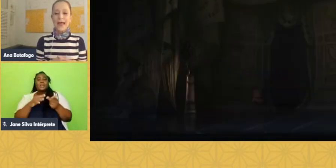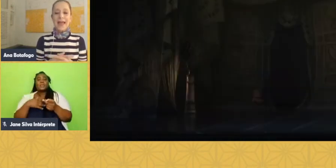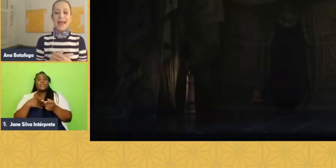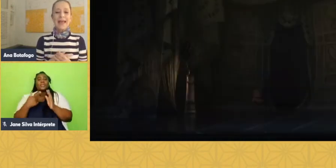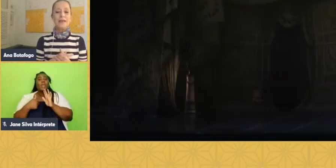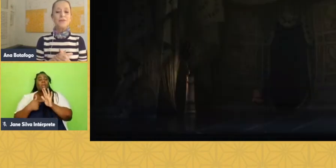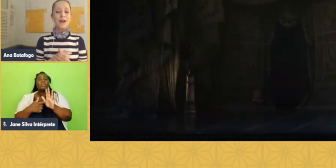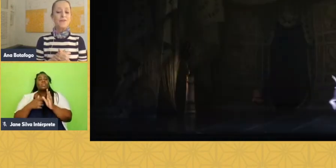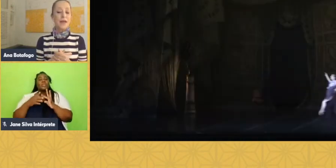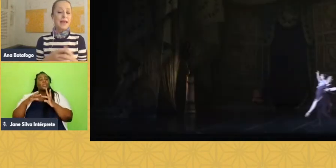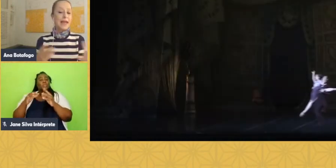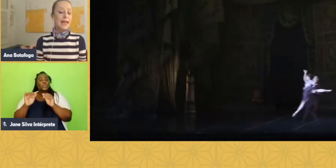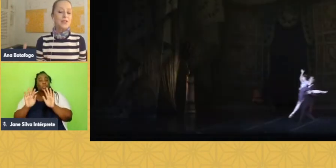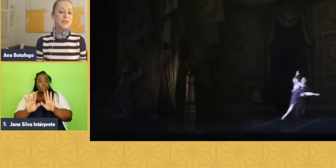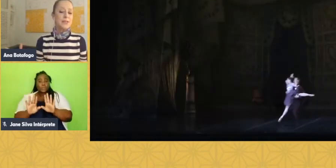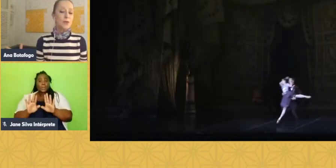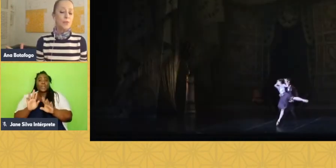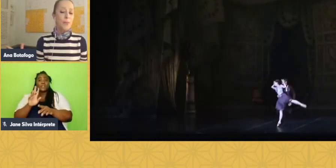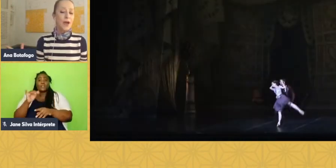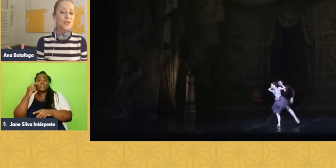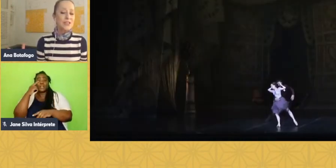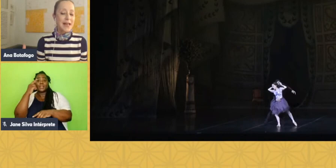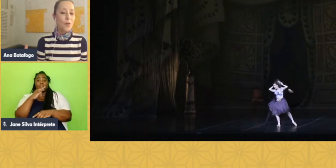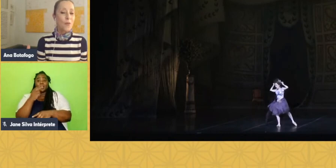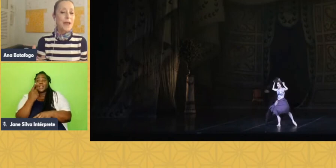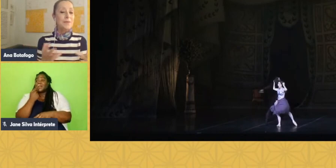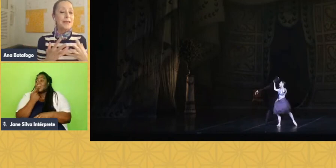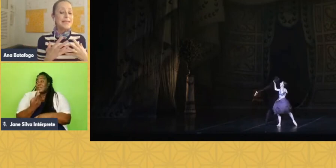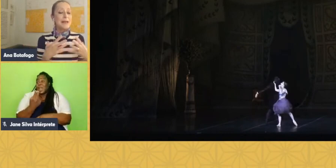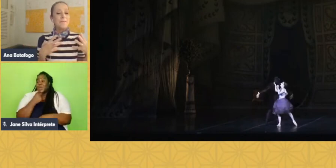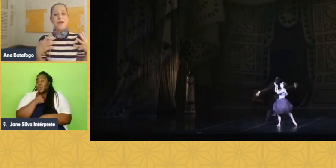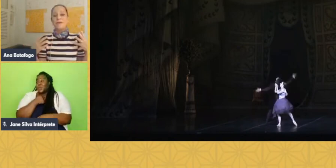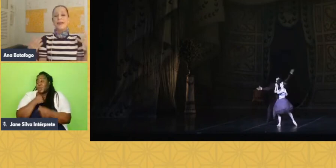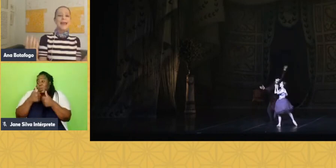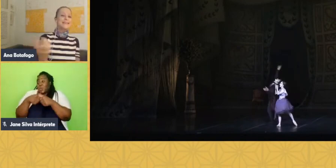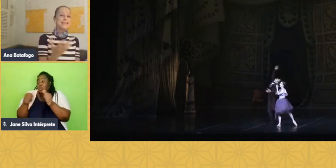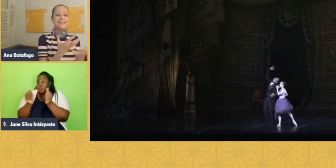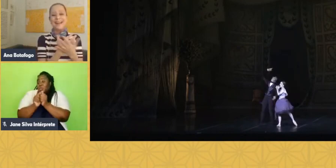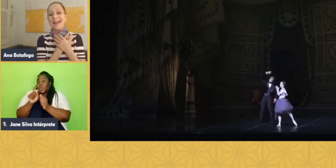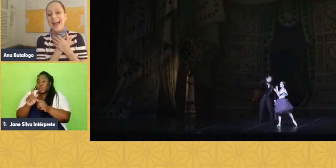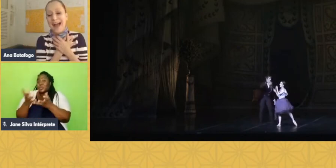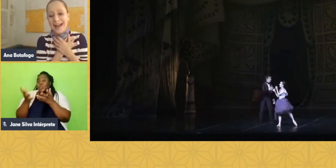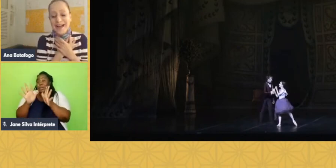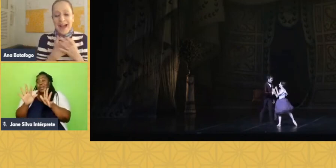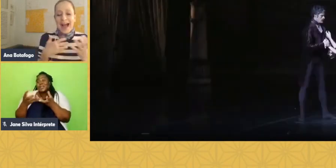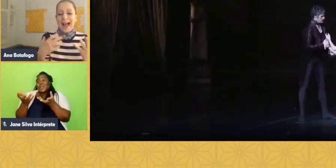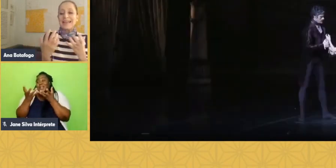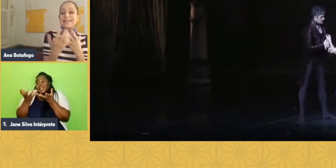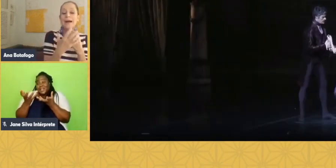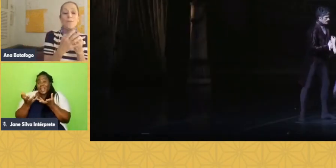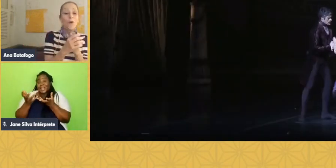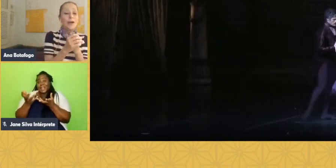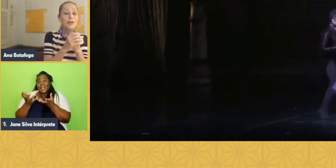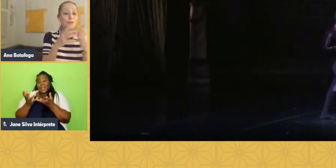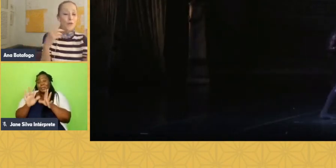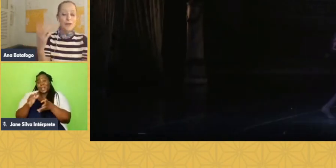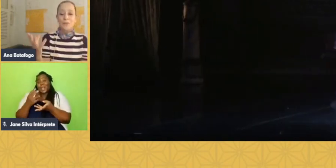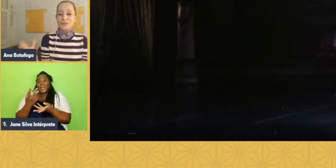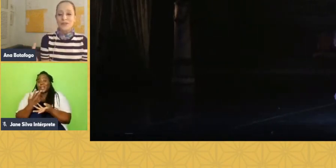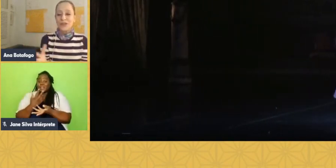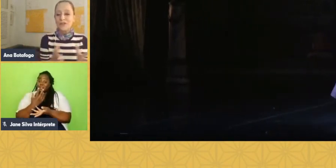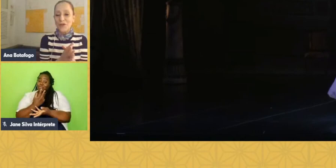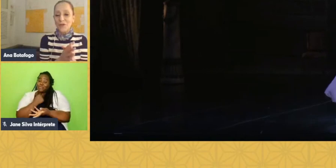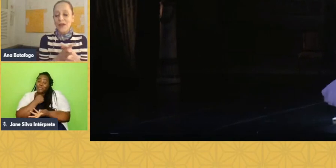passando tudo ele vai ver ela e ela disse que não pode estar com ele mas ela meio que quer se entregar a esse amor